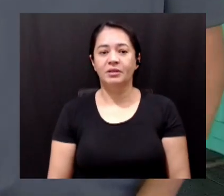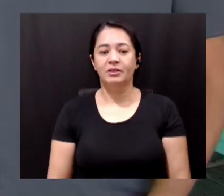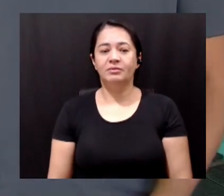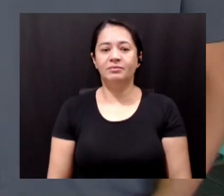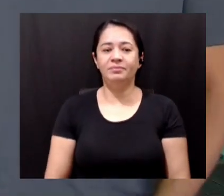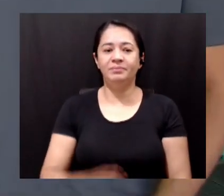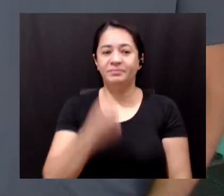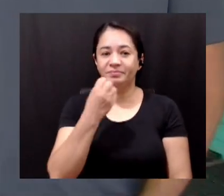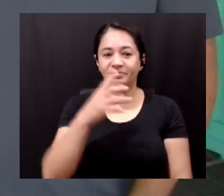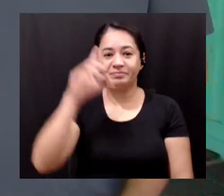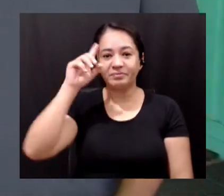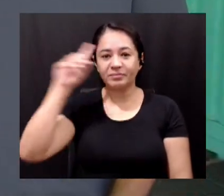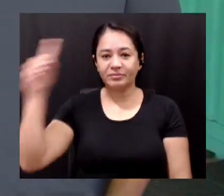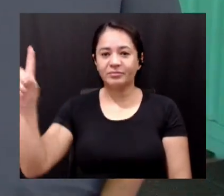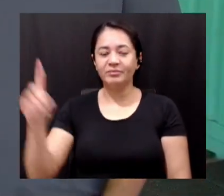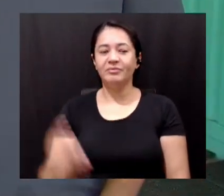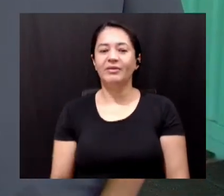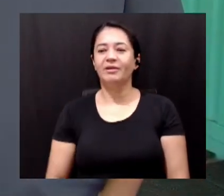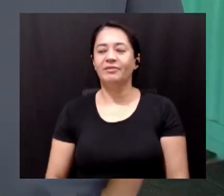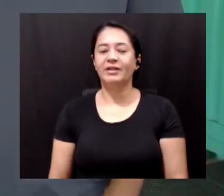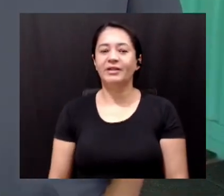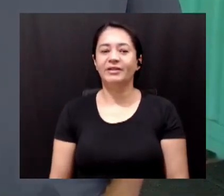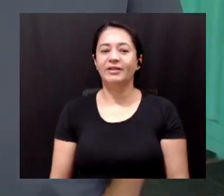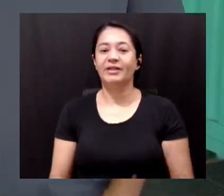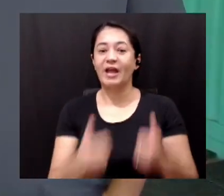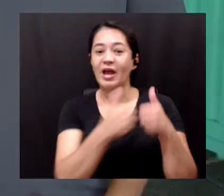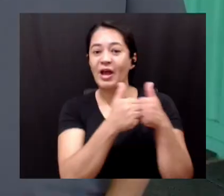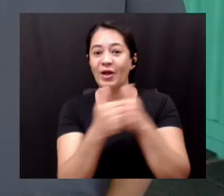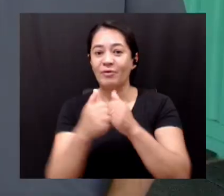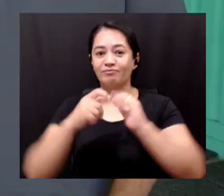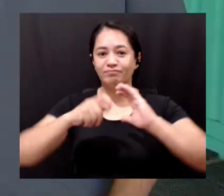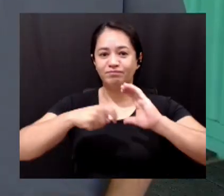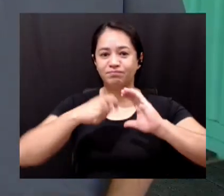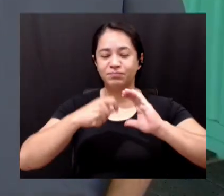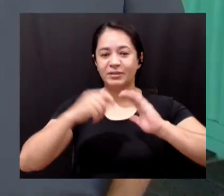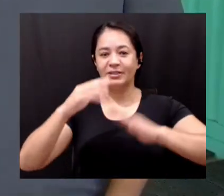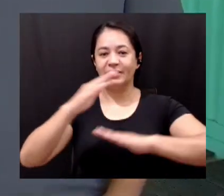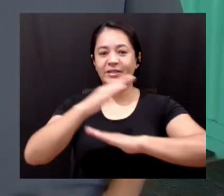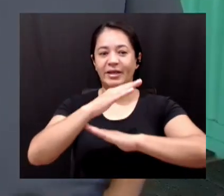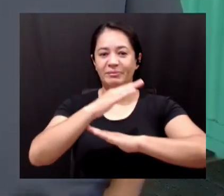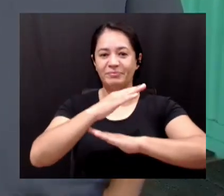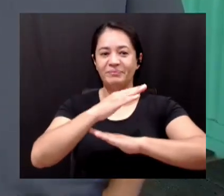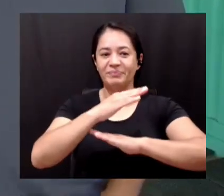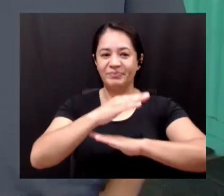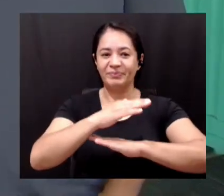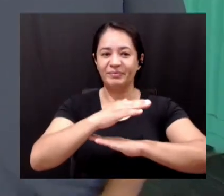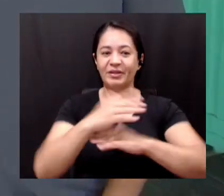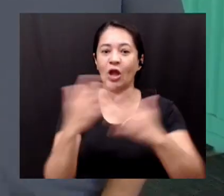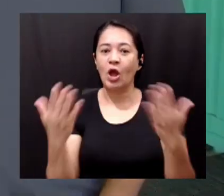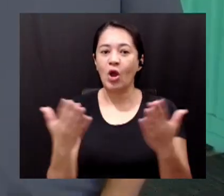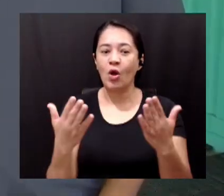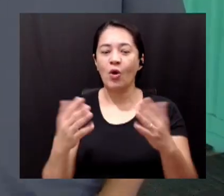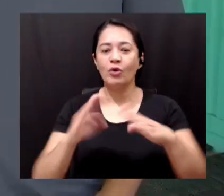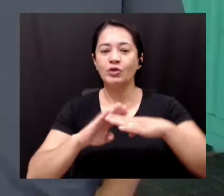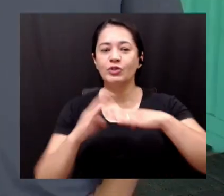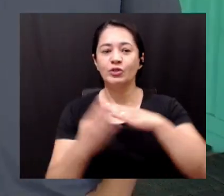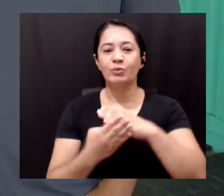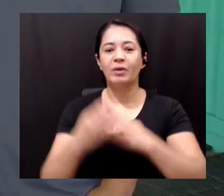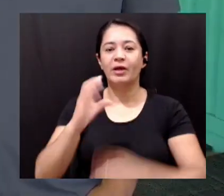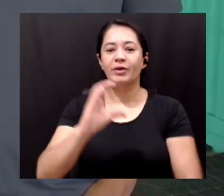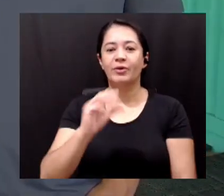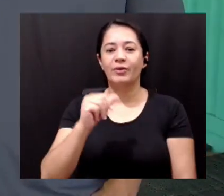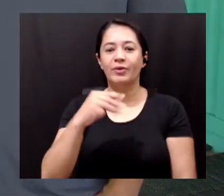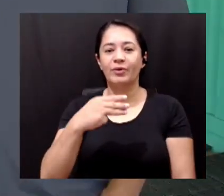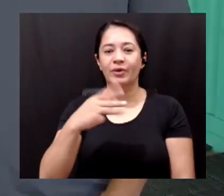todo mundo acompanhando o Estúdio Câmara. Pois é, estamos aqui no Jardim Marisa, no Campo Belo, com o Caio, que vai